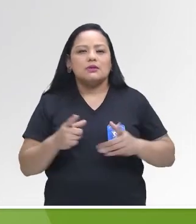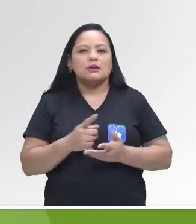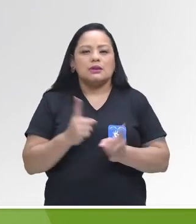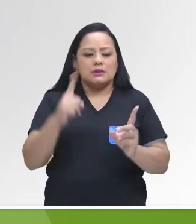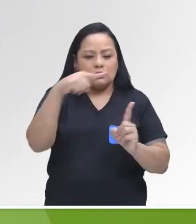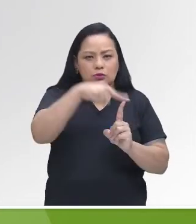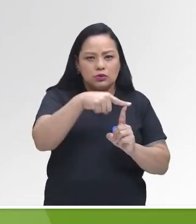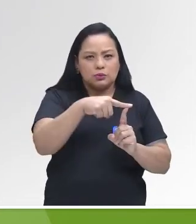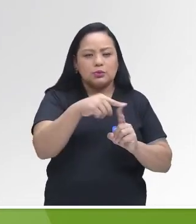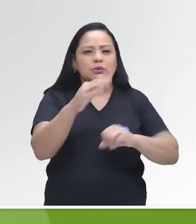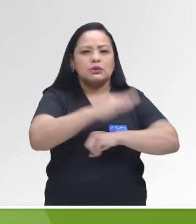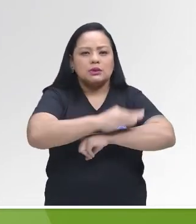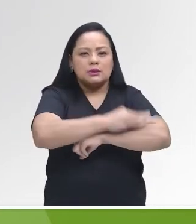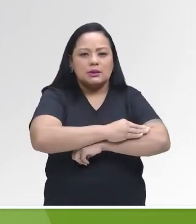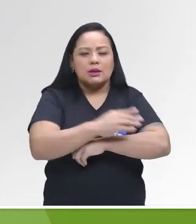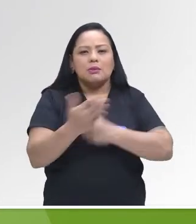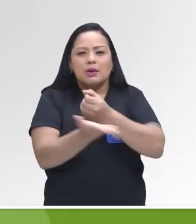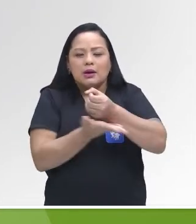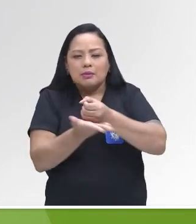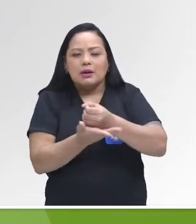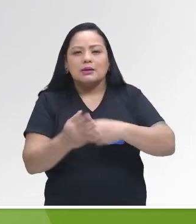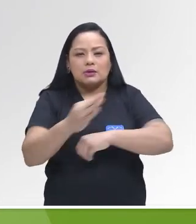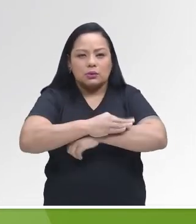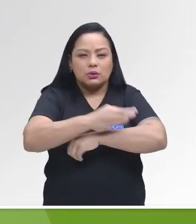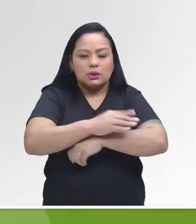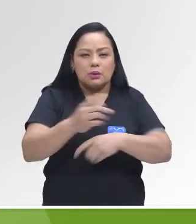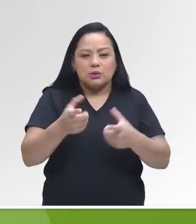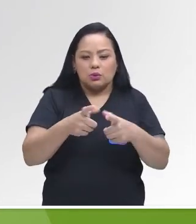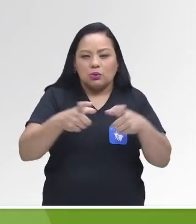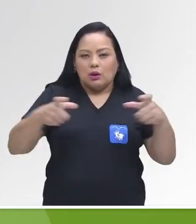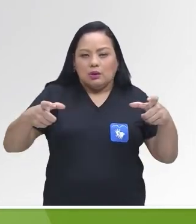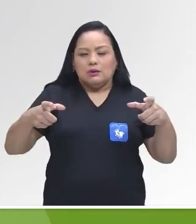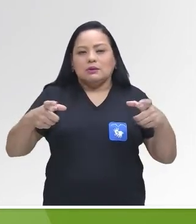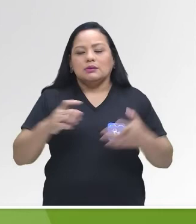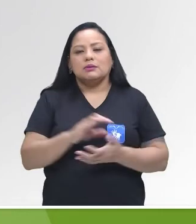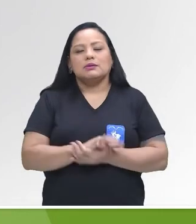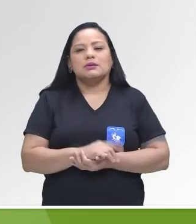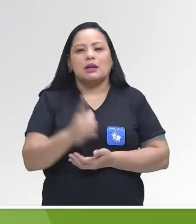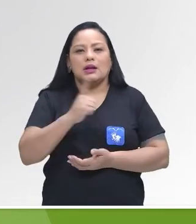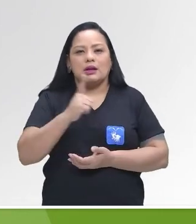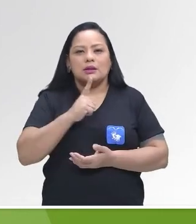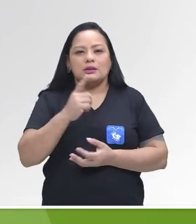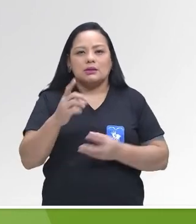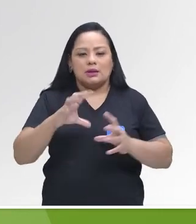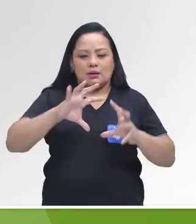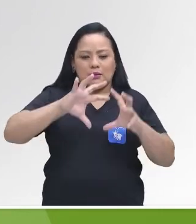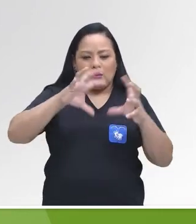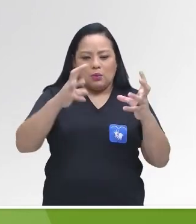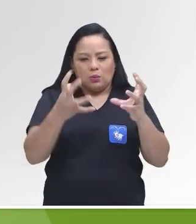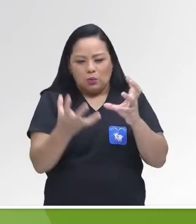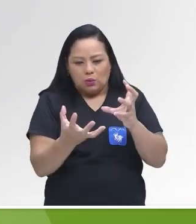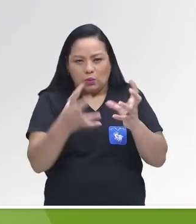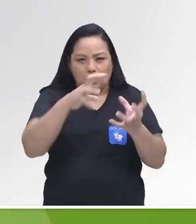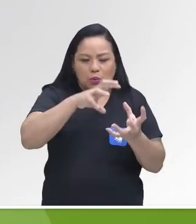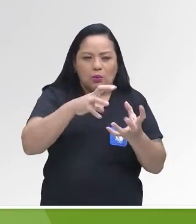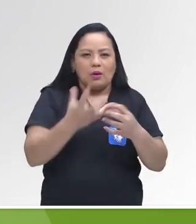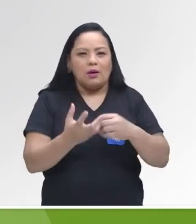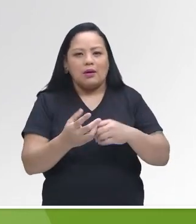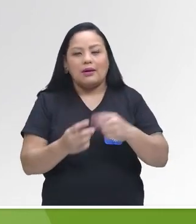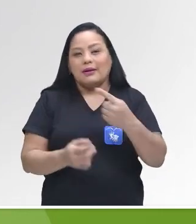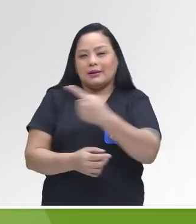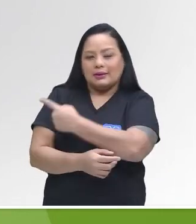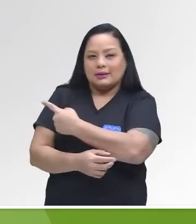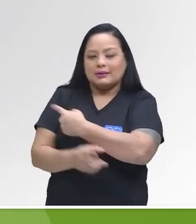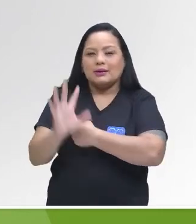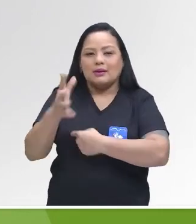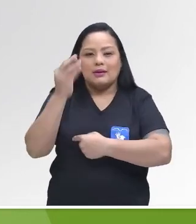é básica, né? Então, os sapos geralmente são bem maiores, né? Ali tem um corpo mais arredondado. As pererecas, como a gente pode